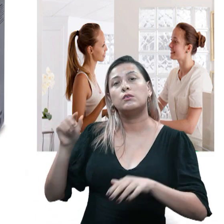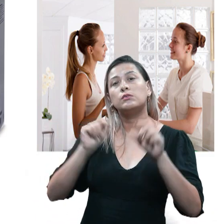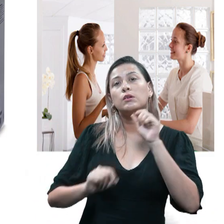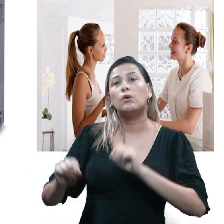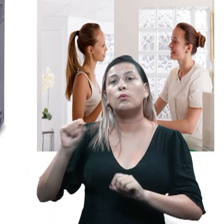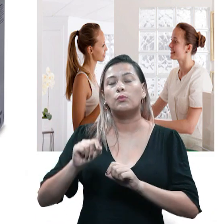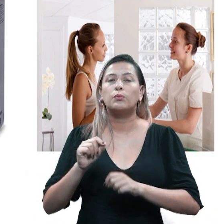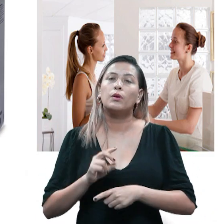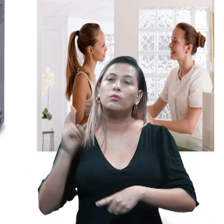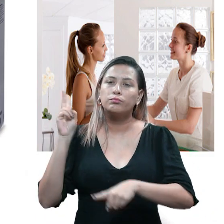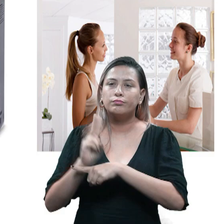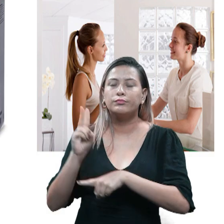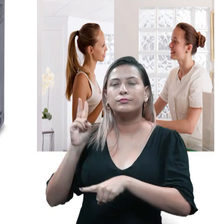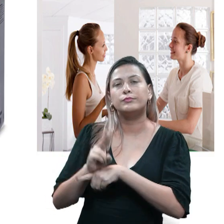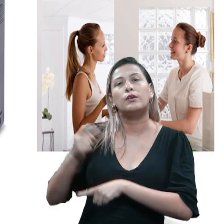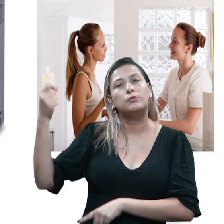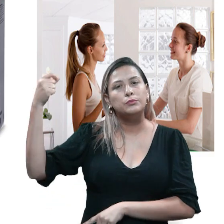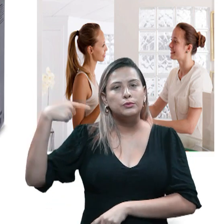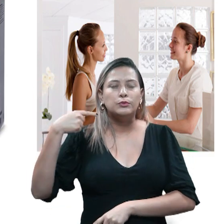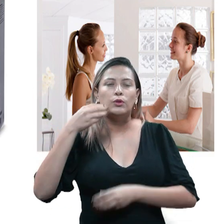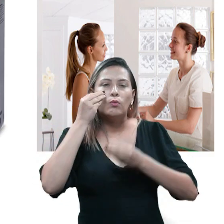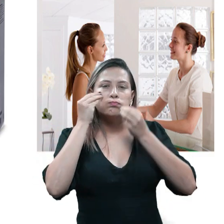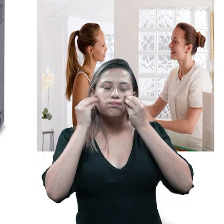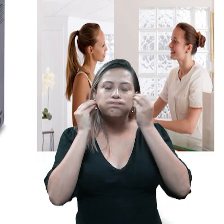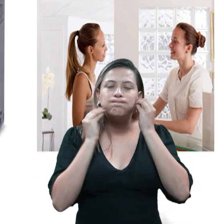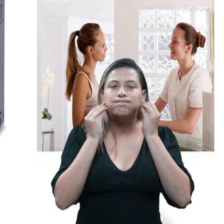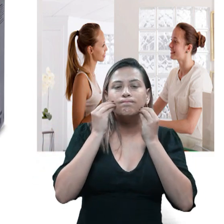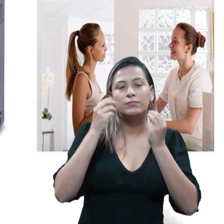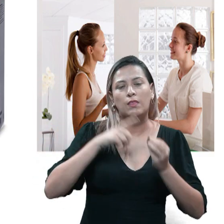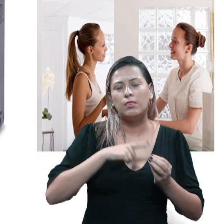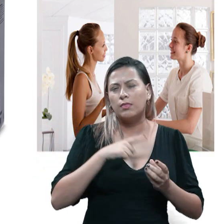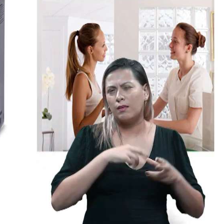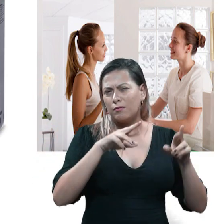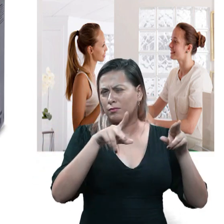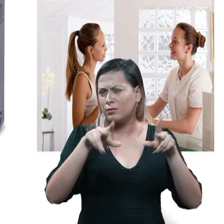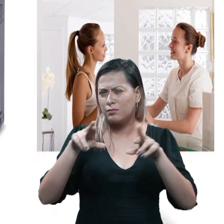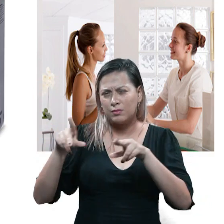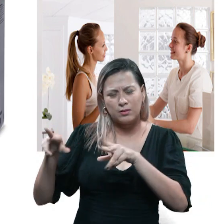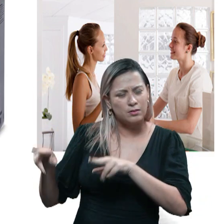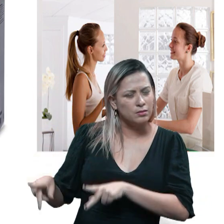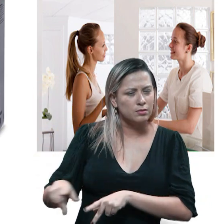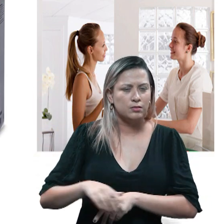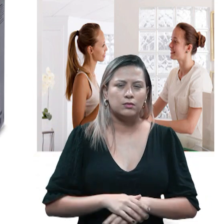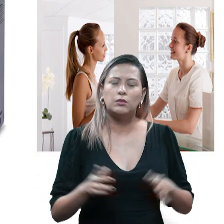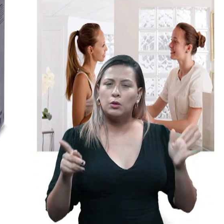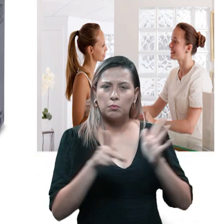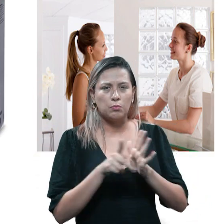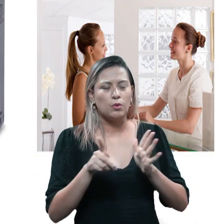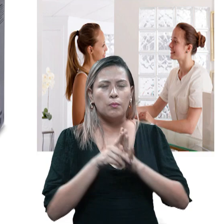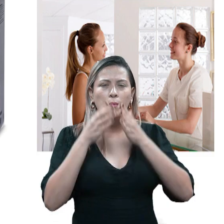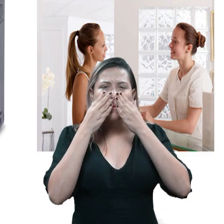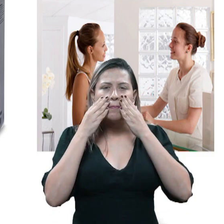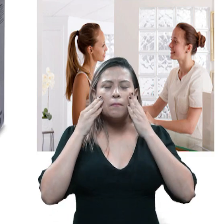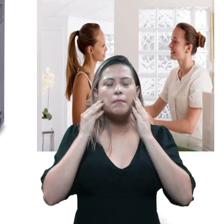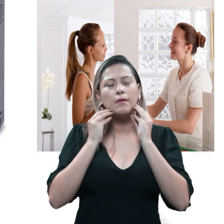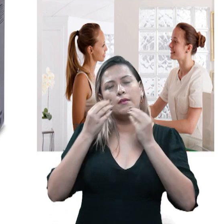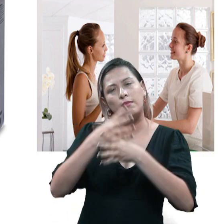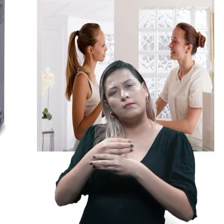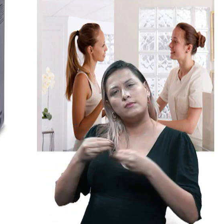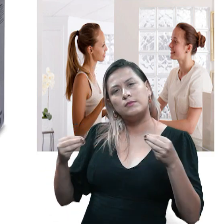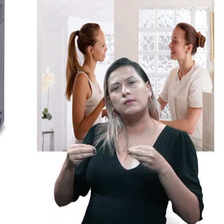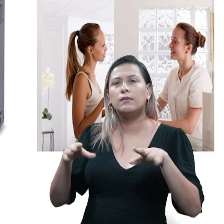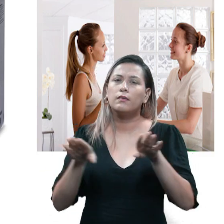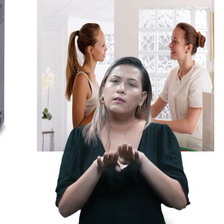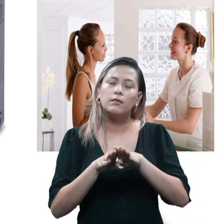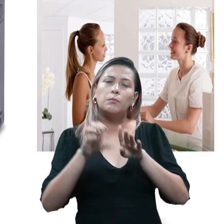solar. Existem diferentes tipos de filtro solar. Tem o filtro solar apropriado para pele seca, filtro solar apropriado